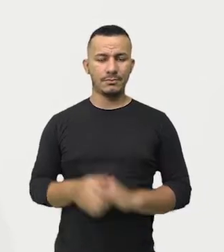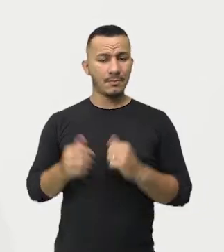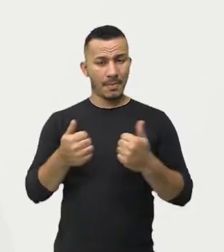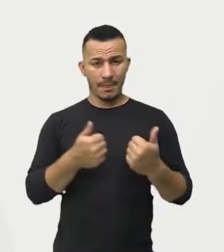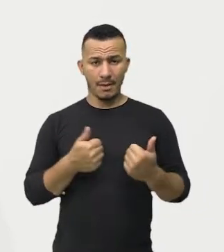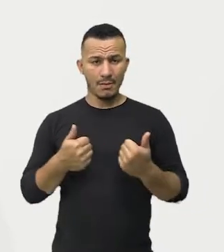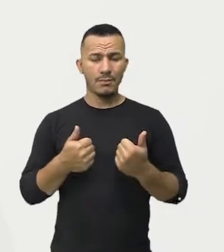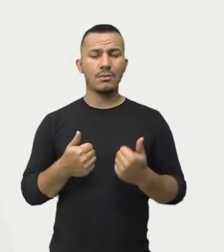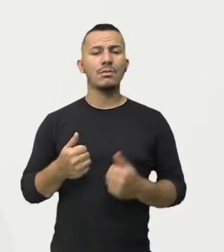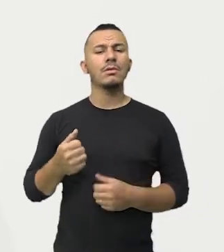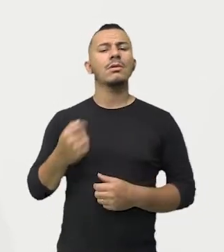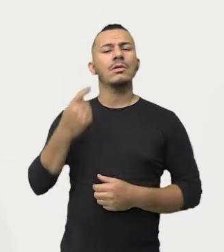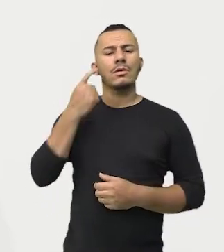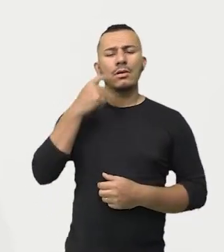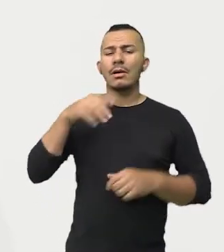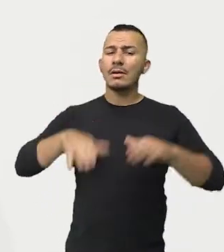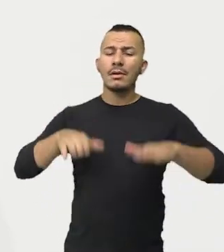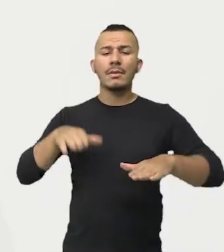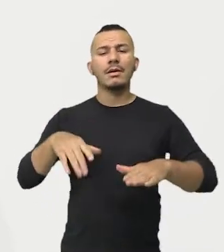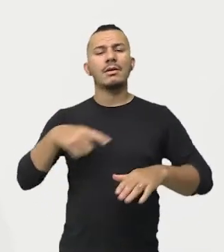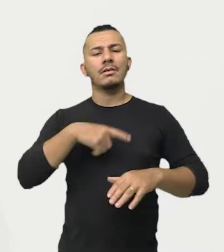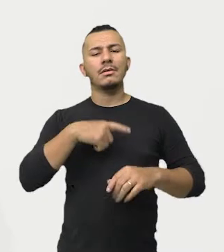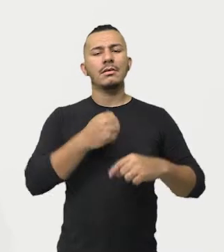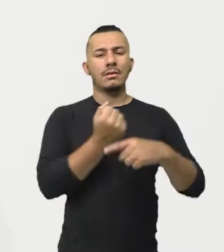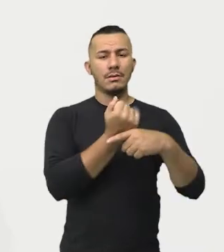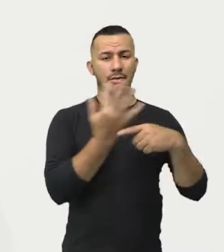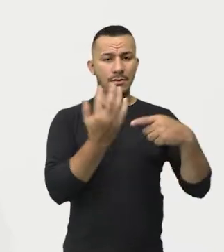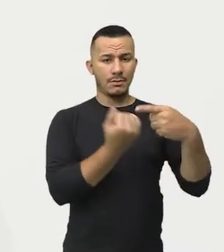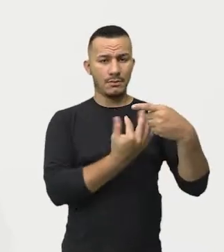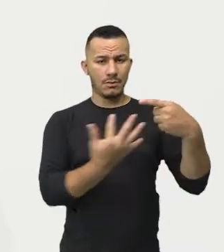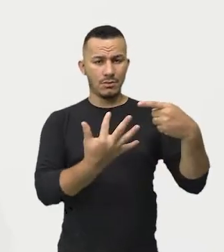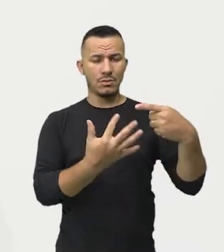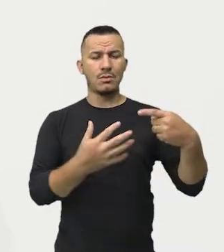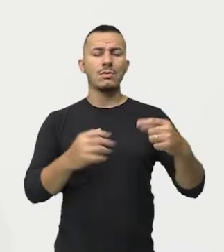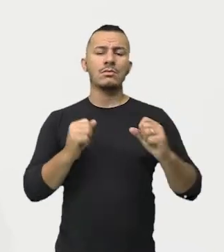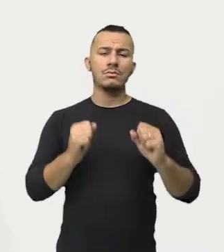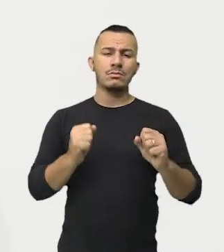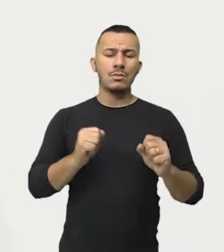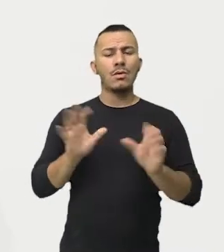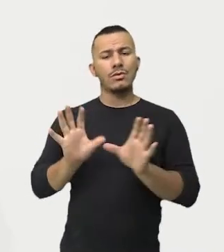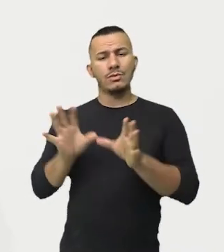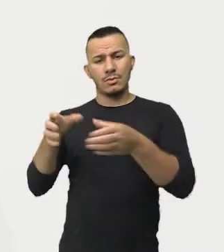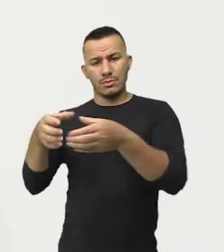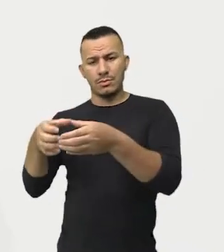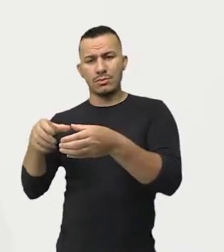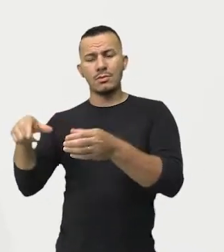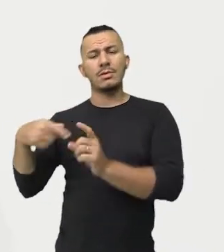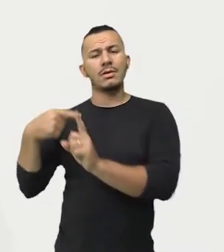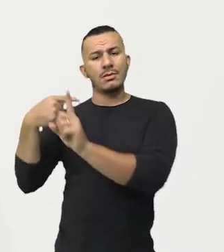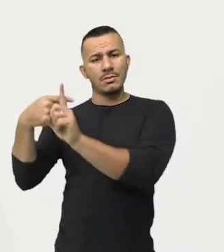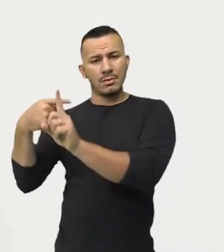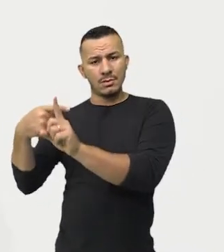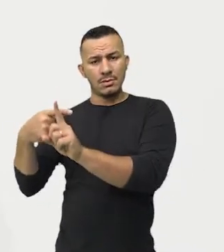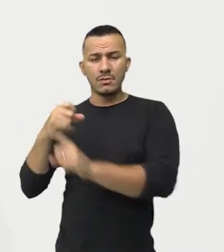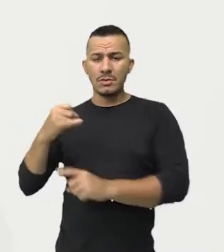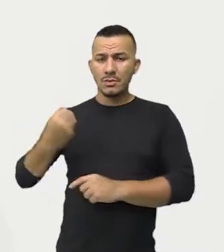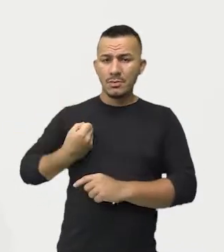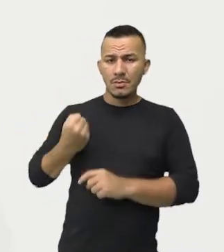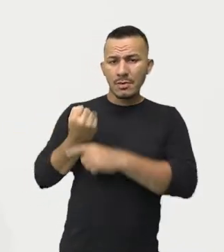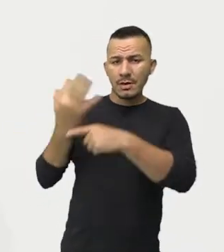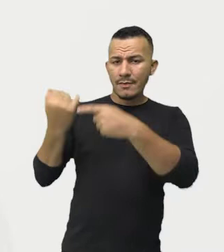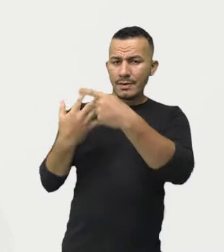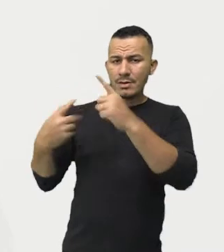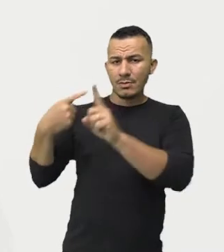pessoal? E aí, pessoal, algumas frações vão estar na parte positiva, se o sinal da fração for